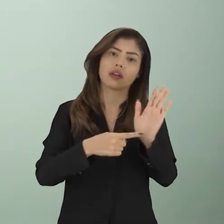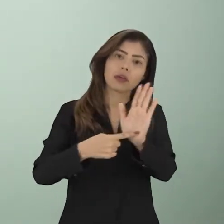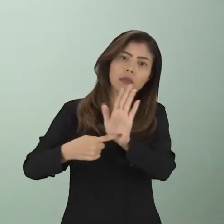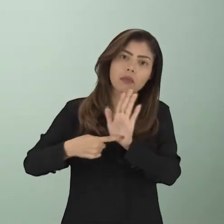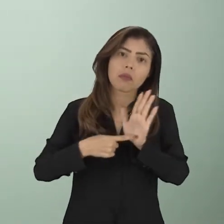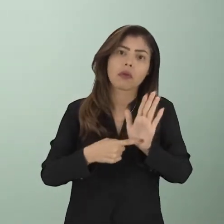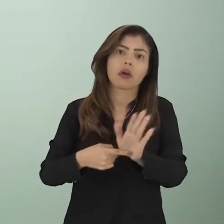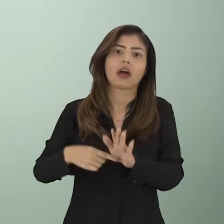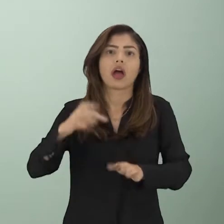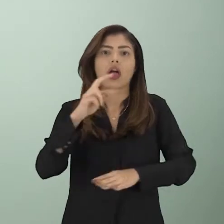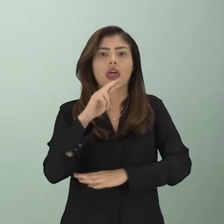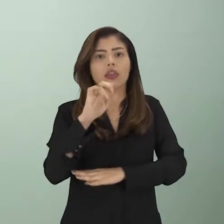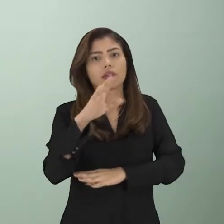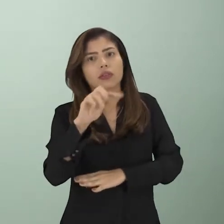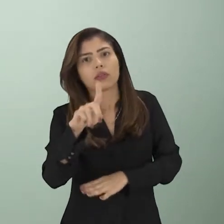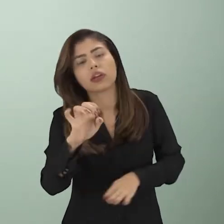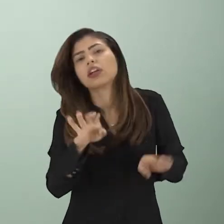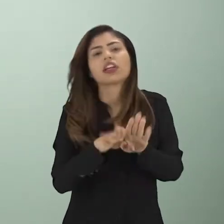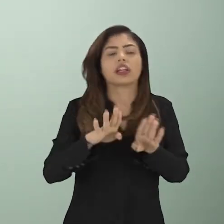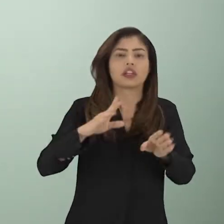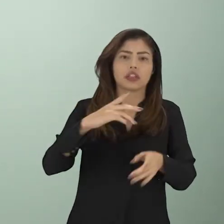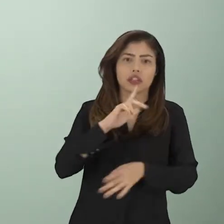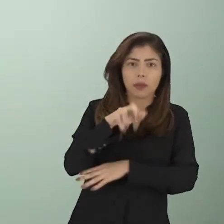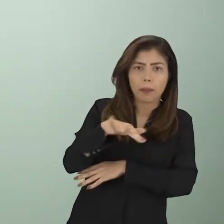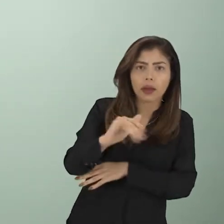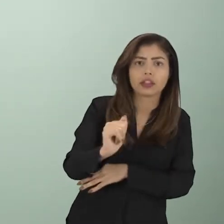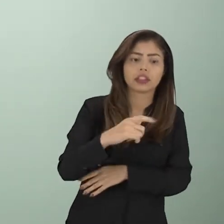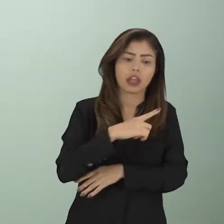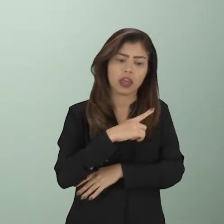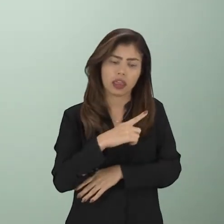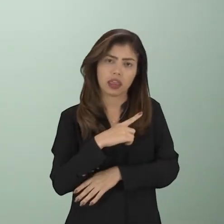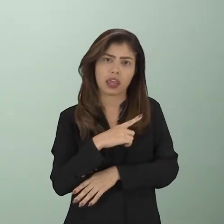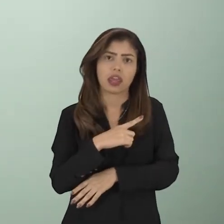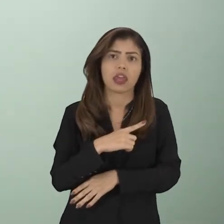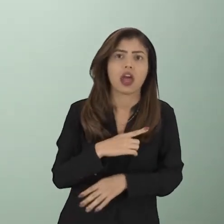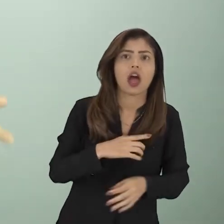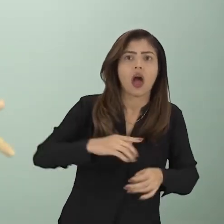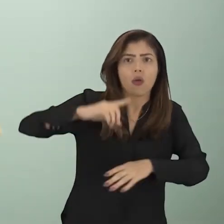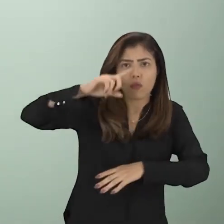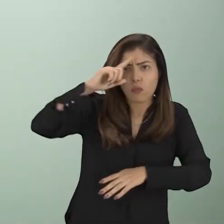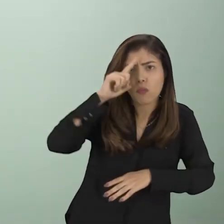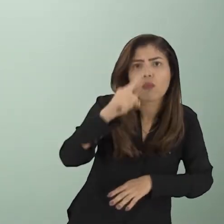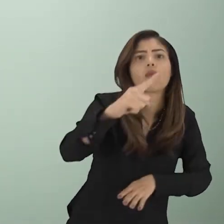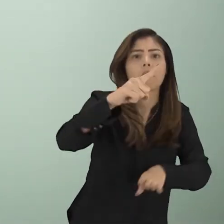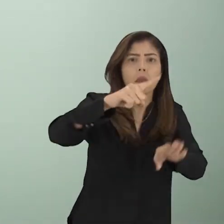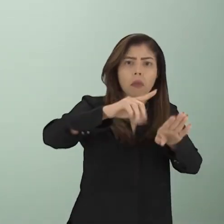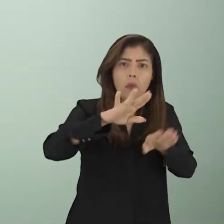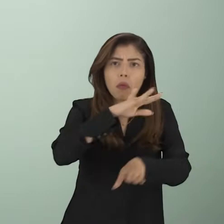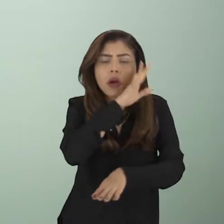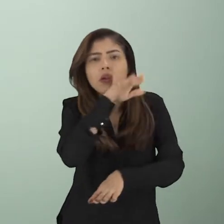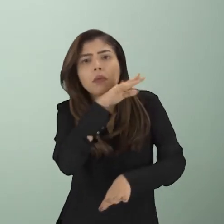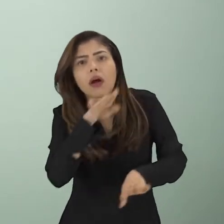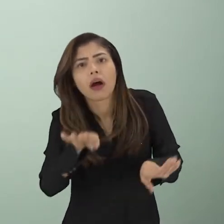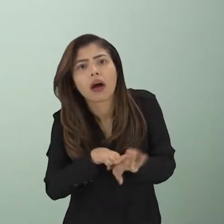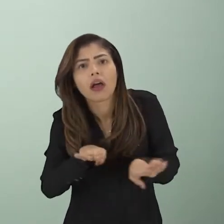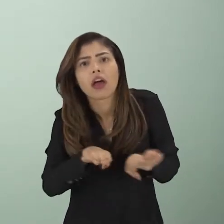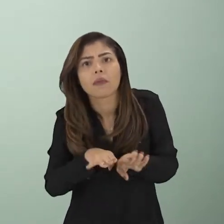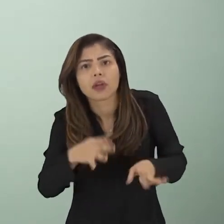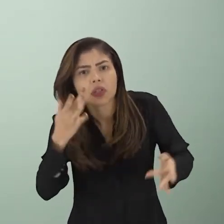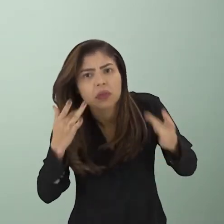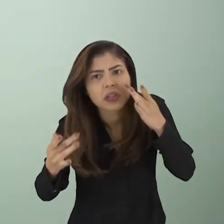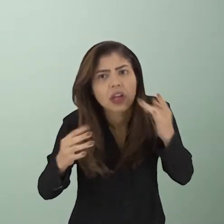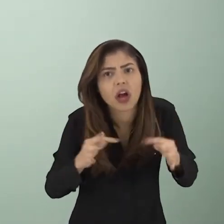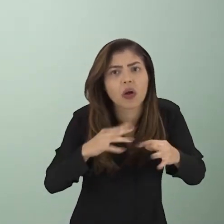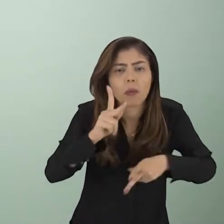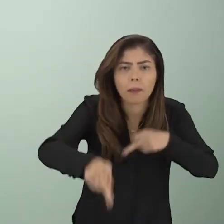de mágica, aquele encantamento, ele dominava o animal e aquilo era um grande espetáculo